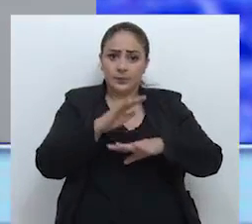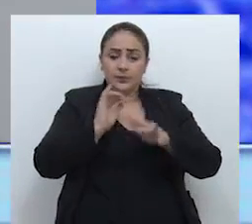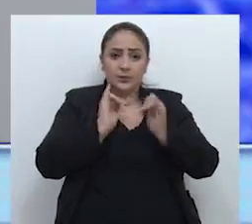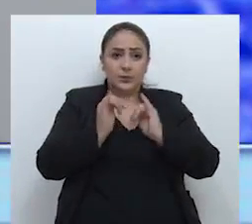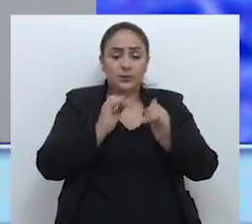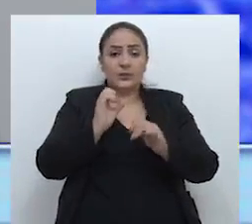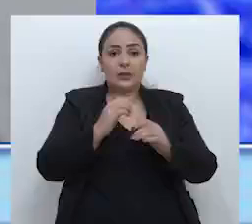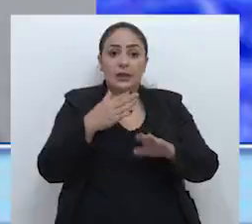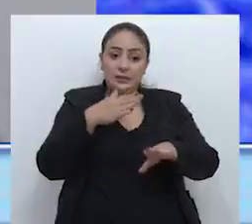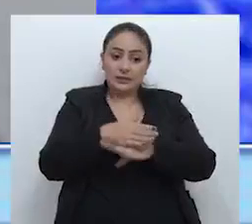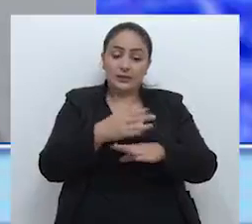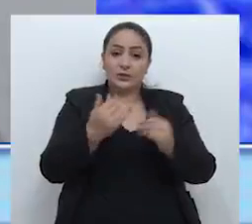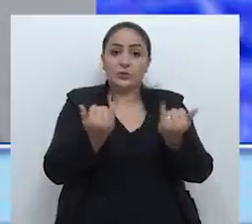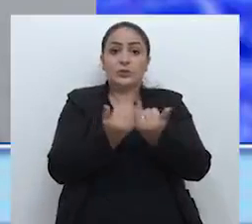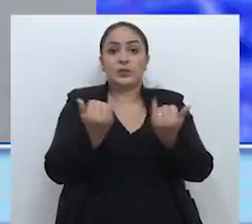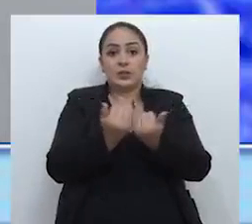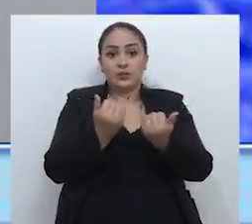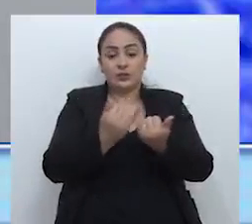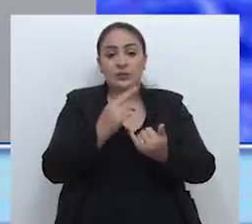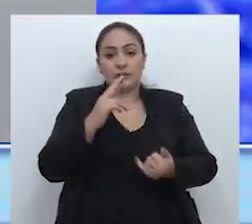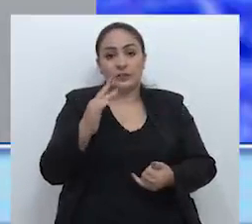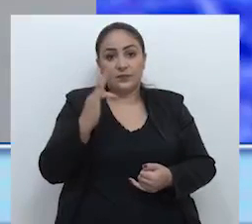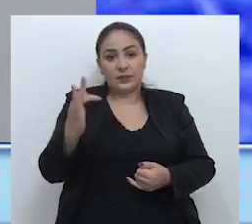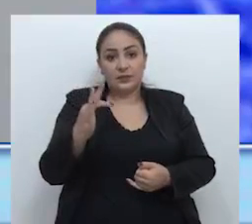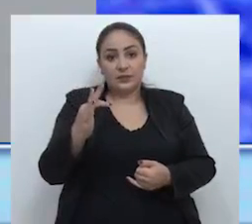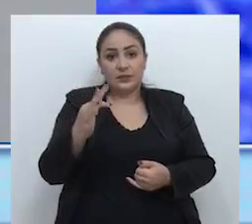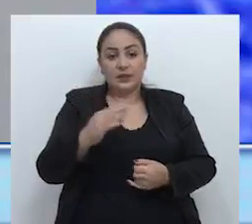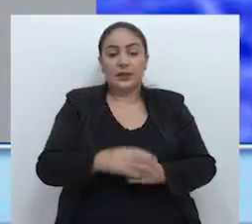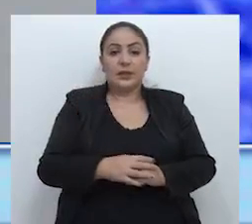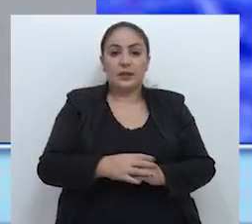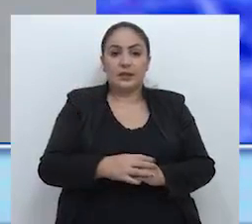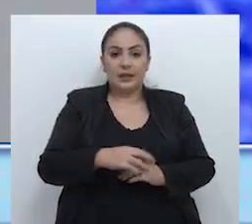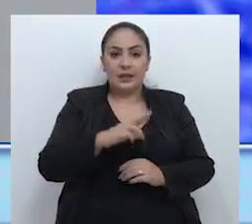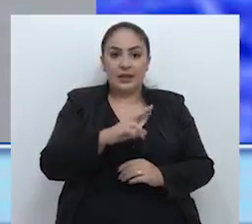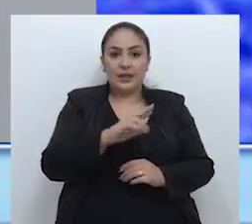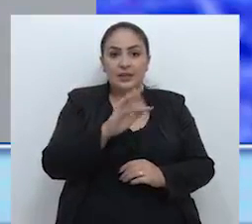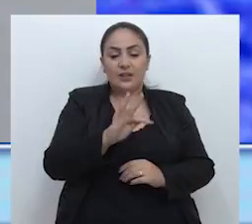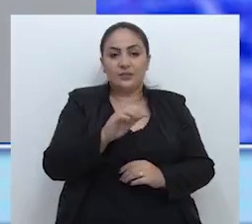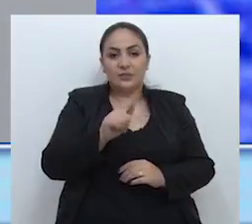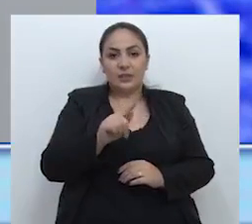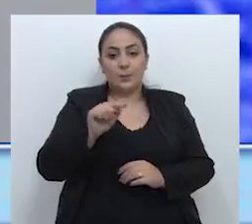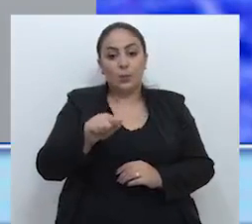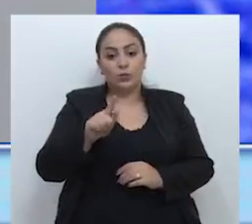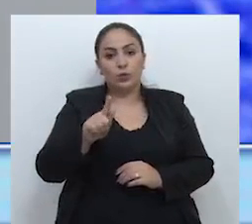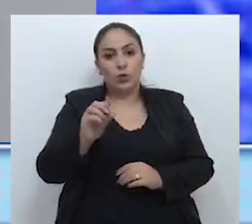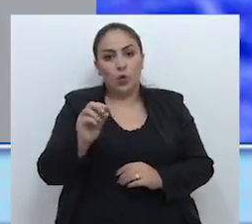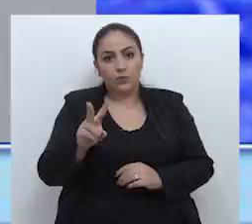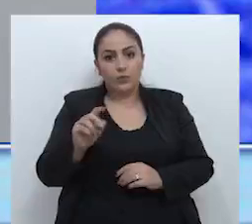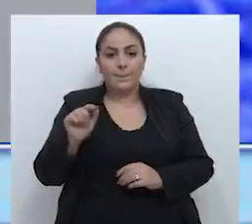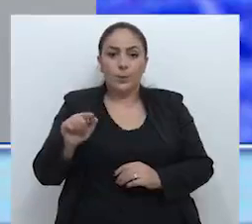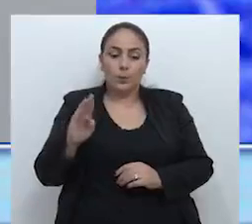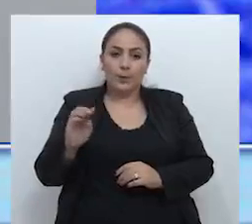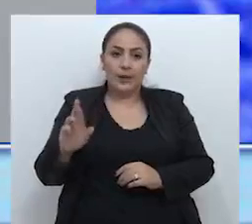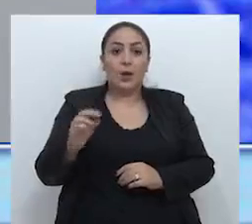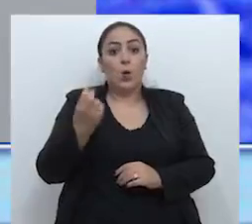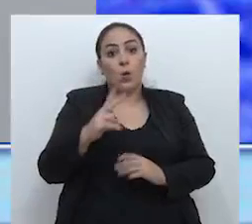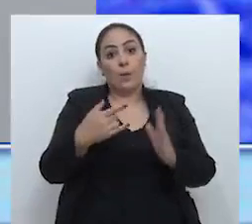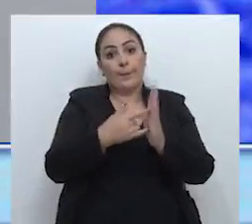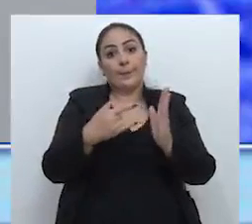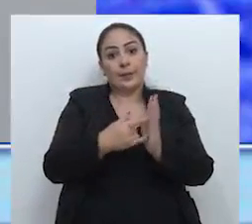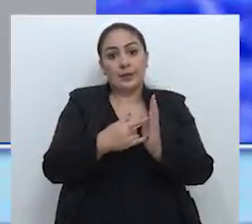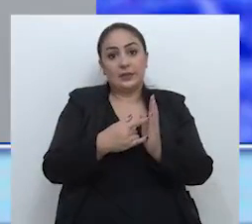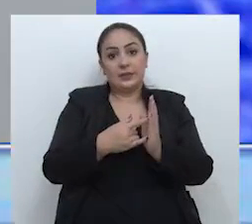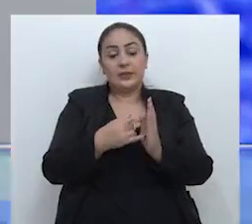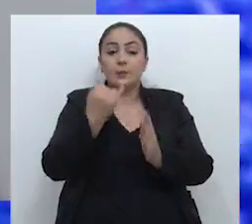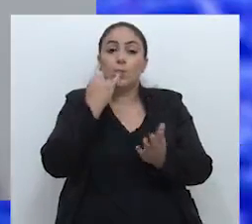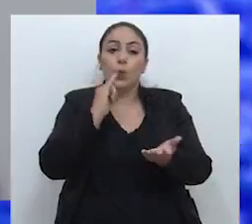informações, acesse o site da Receita Federal, rfb.gov.br, ou então o aplicativo Meu Imposto de Renda na loja